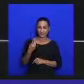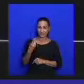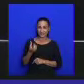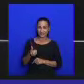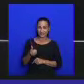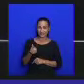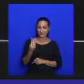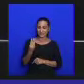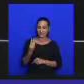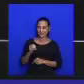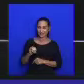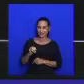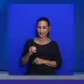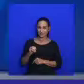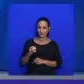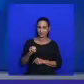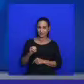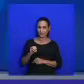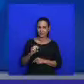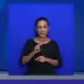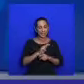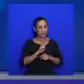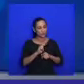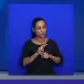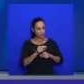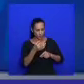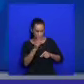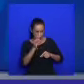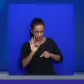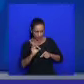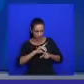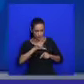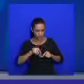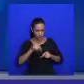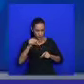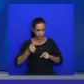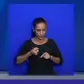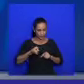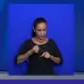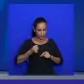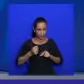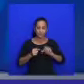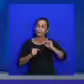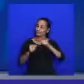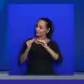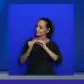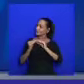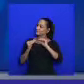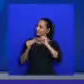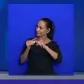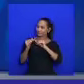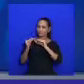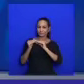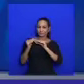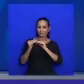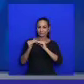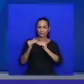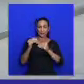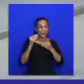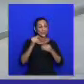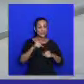14, 16 e 30. Nossas auditoras confirmam os números sorteados? Sim, confirmo. Sim,